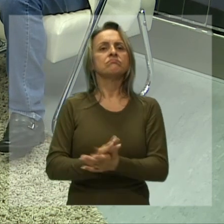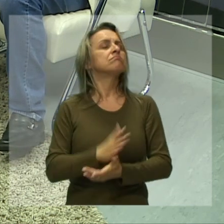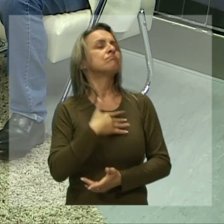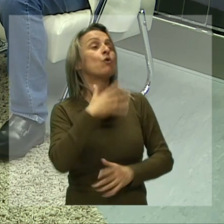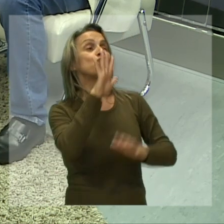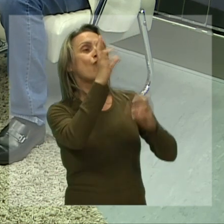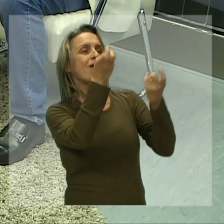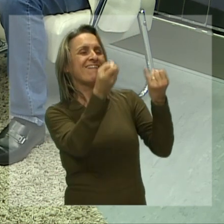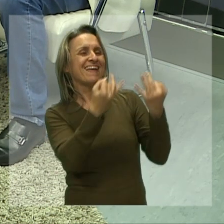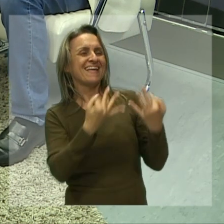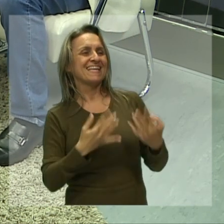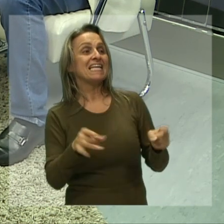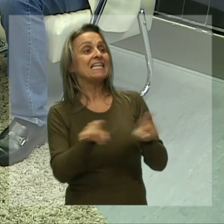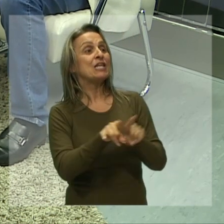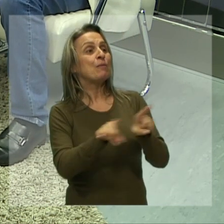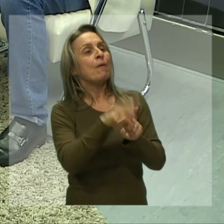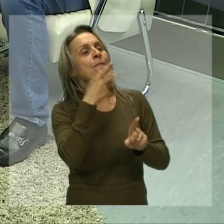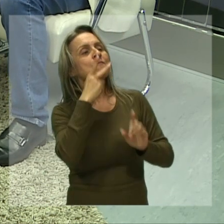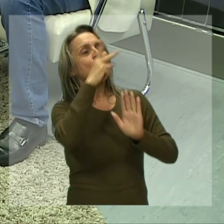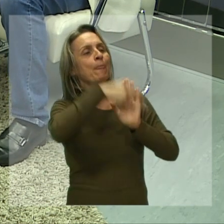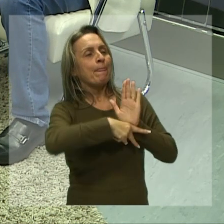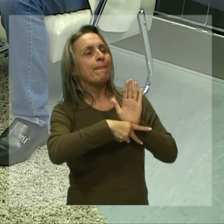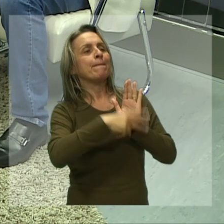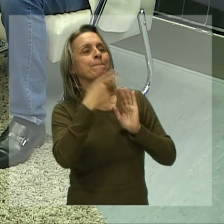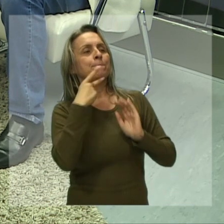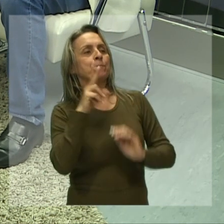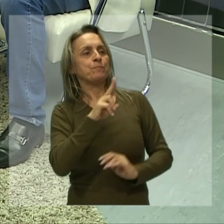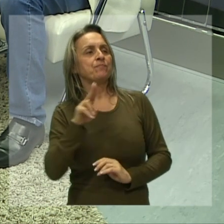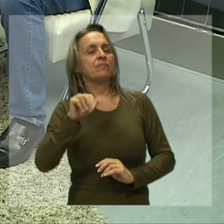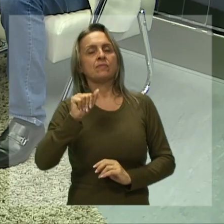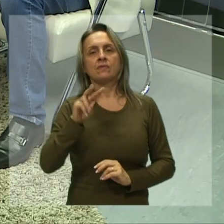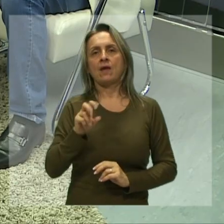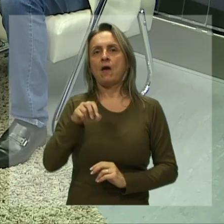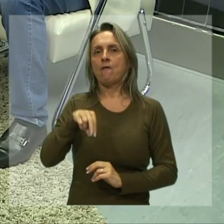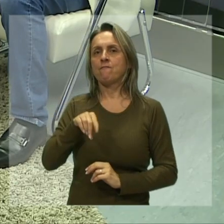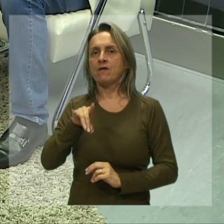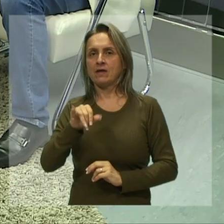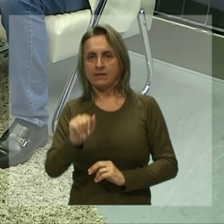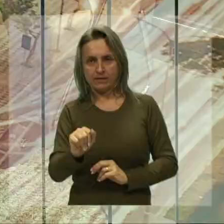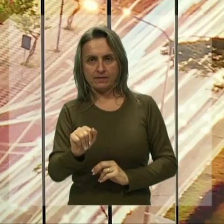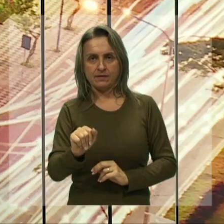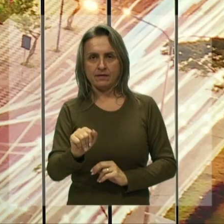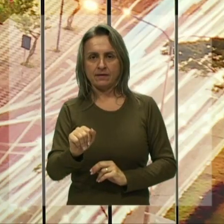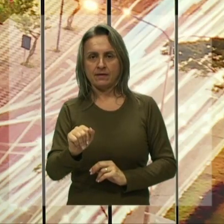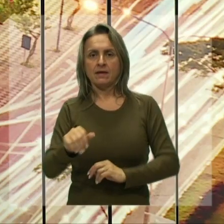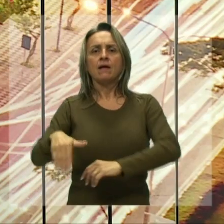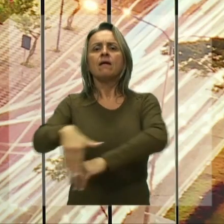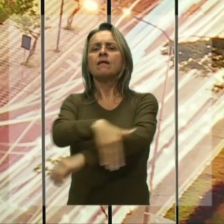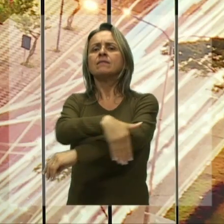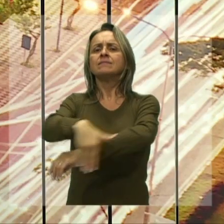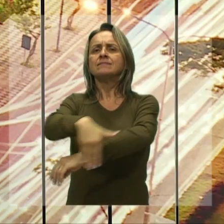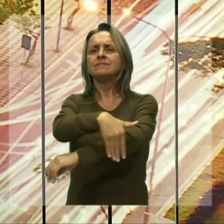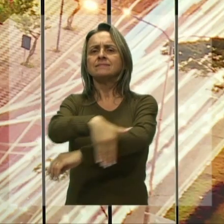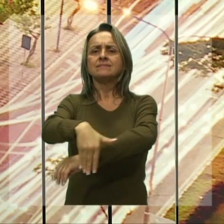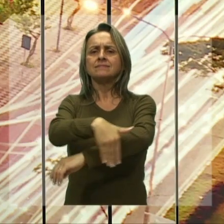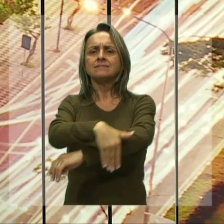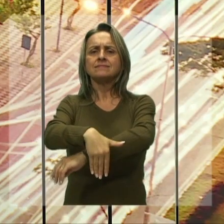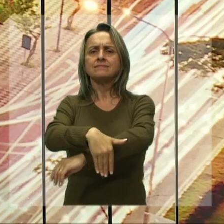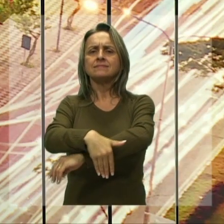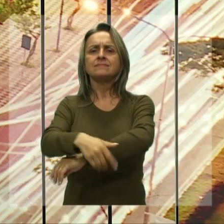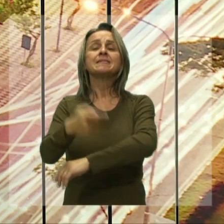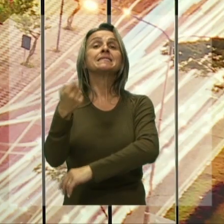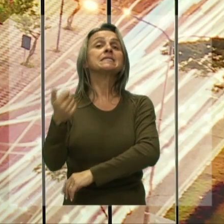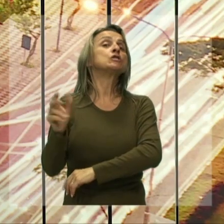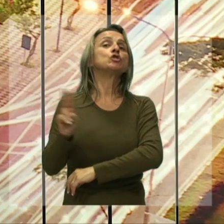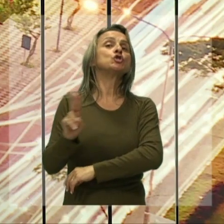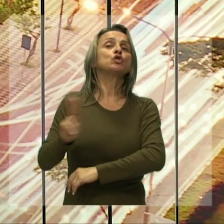por quê e fala também do projeto que denomina de Avenida Escoteiro Paulo Machado da Rosa, avenida projetada sem denominação oficial